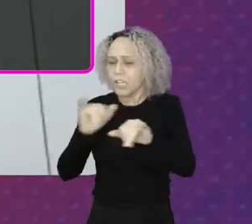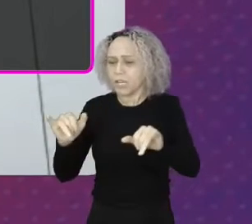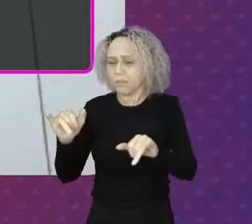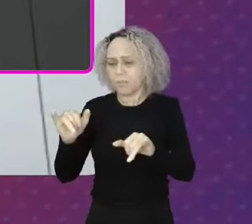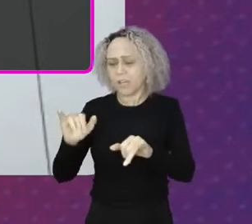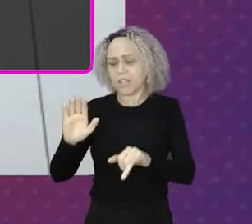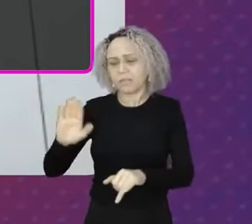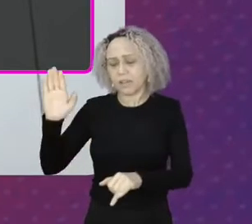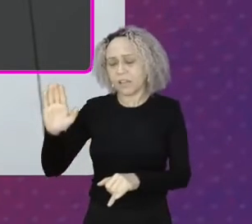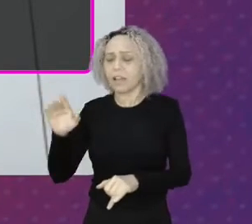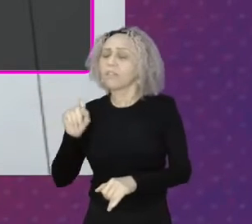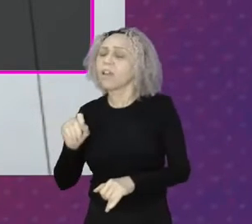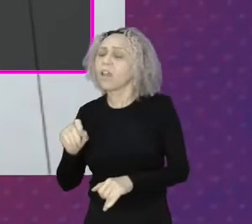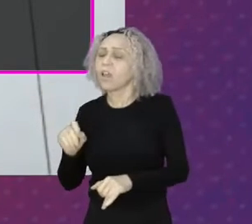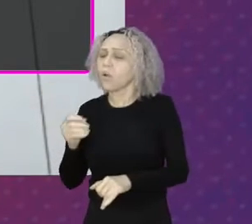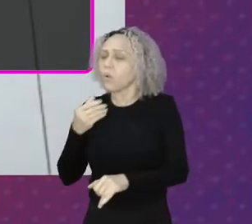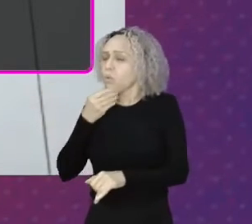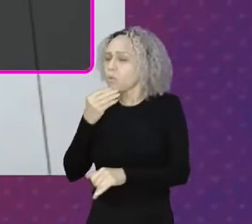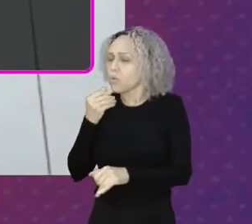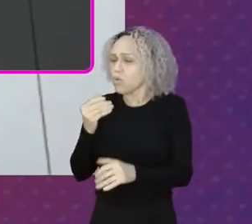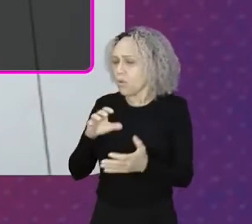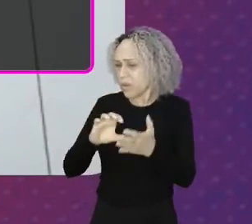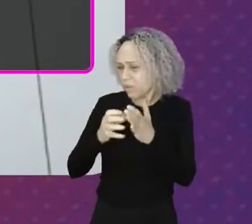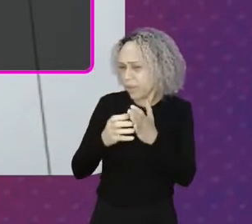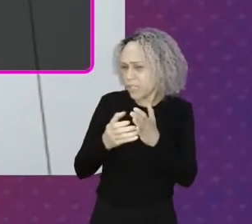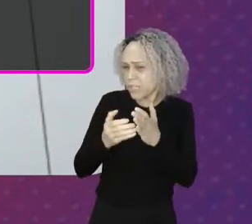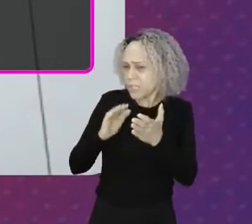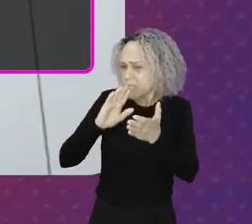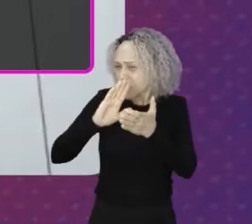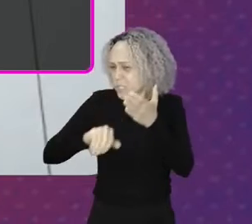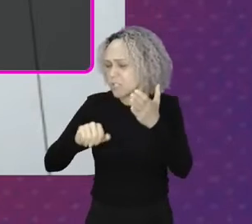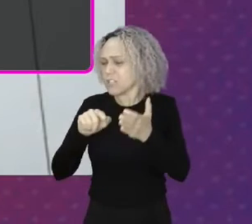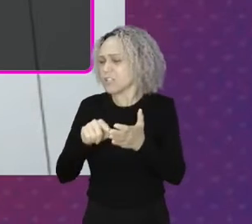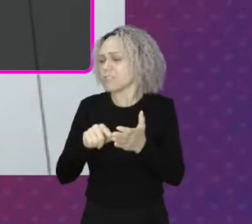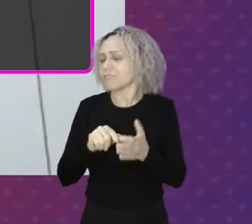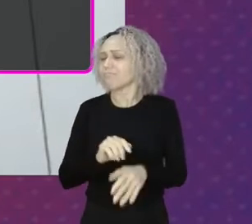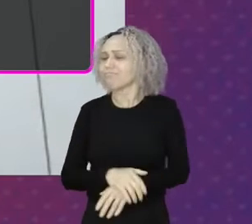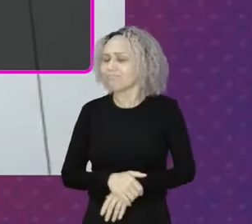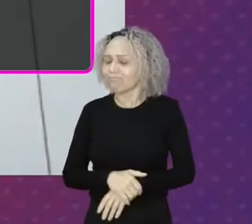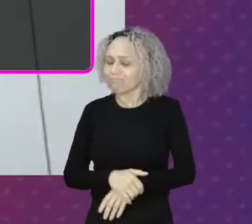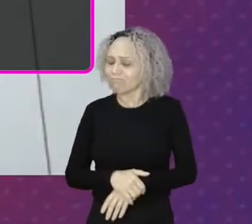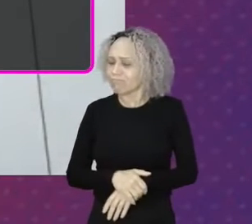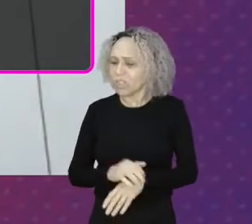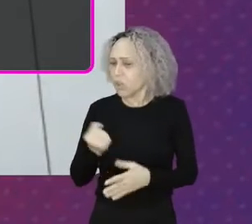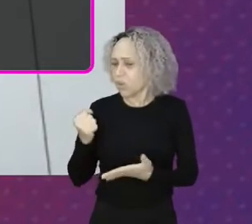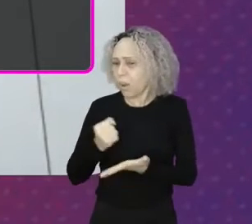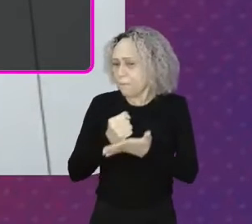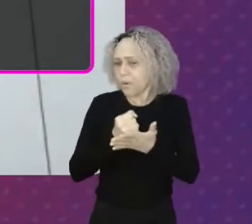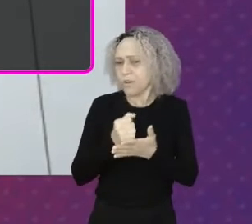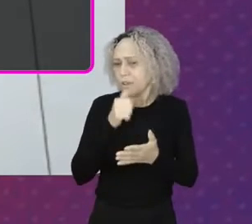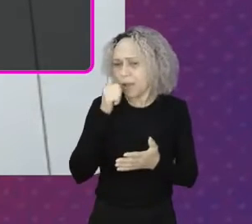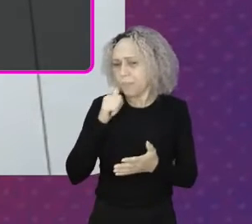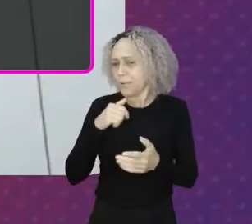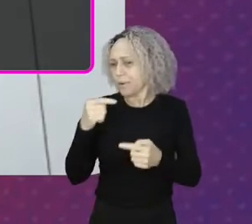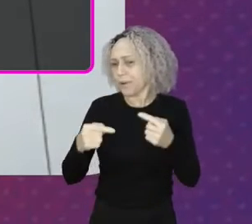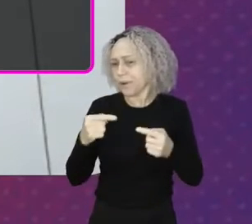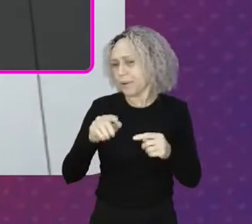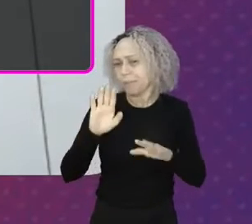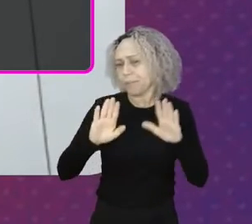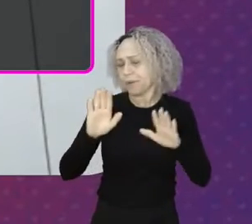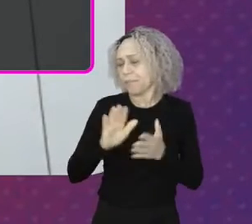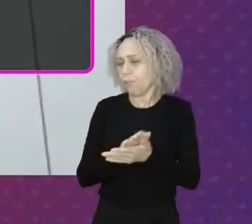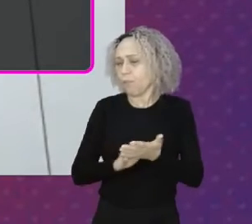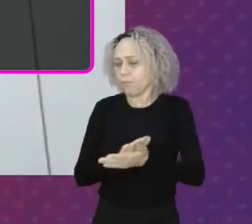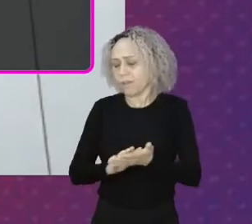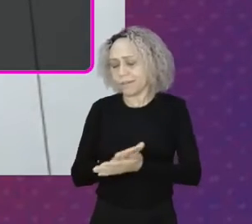também algo que acontece muito mesmo, que são as violências nas redes sociais, né? As mulheres são atacadas de